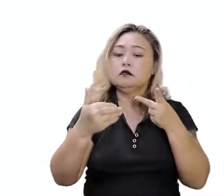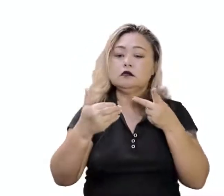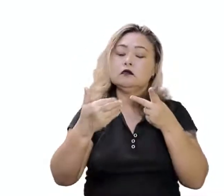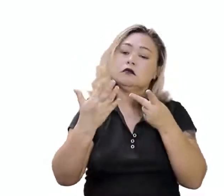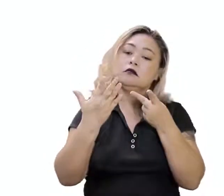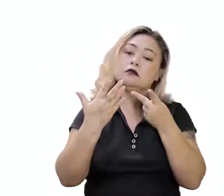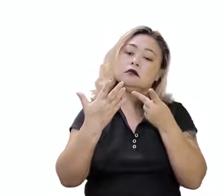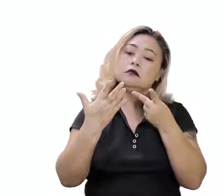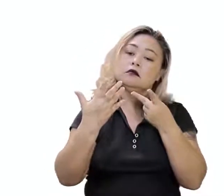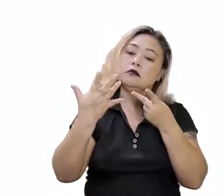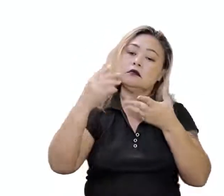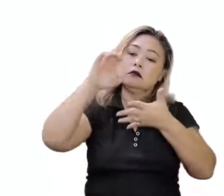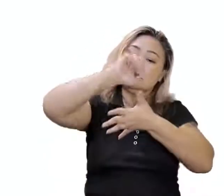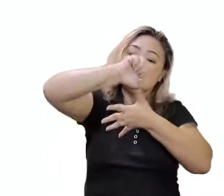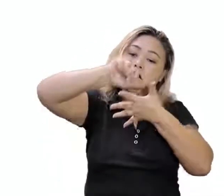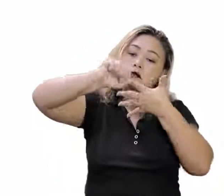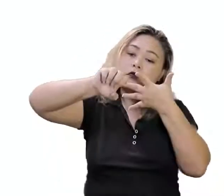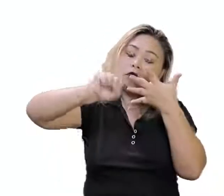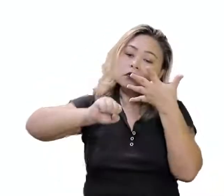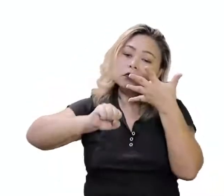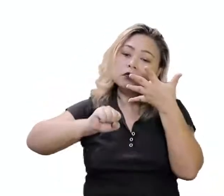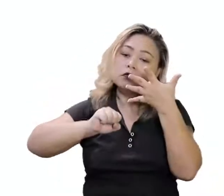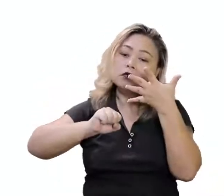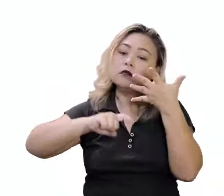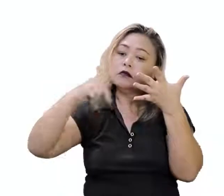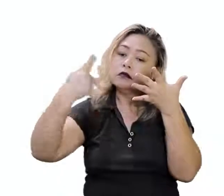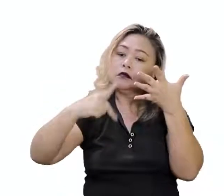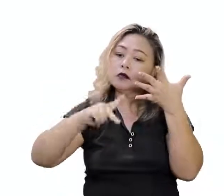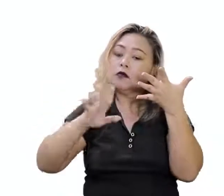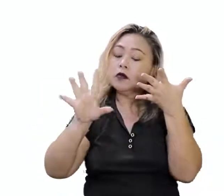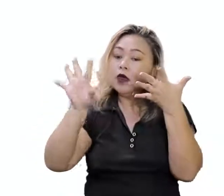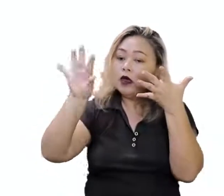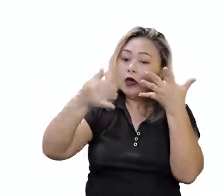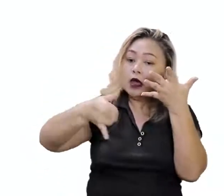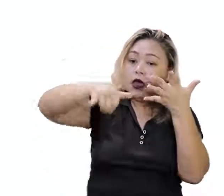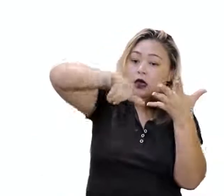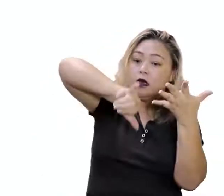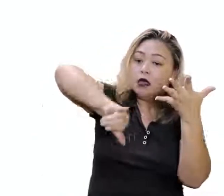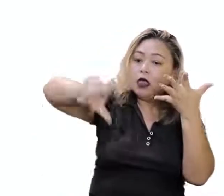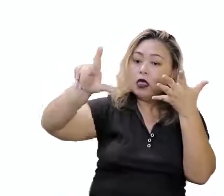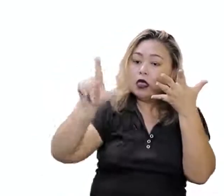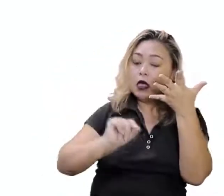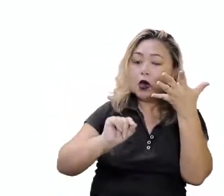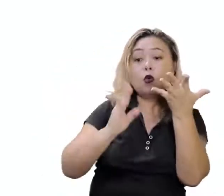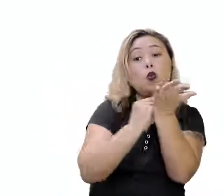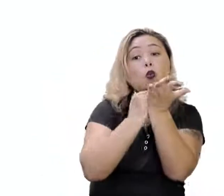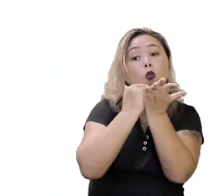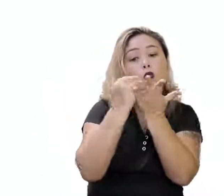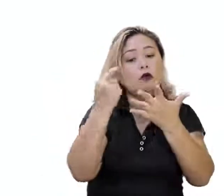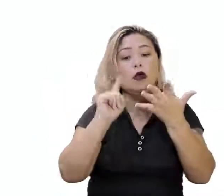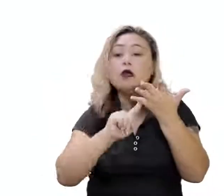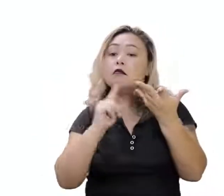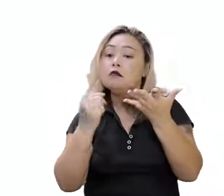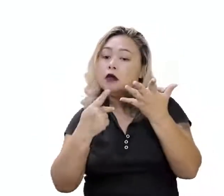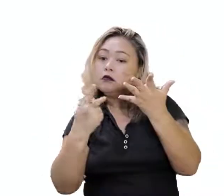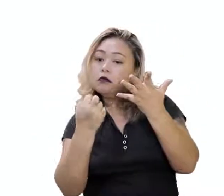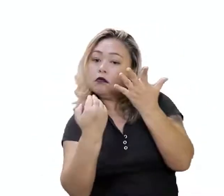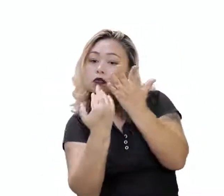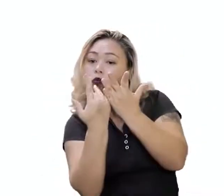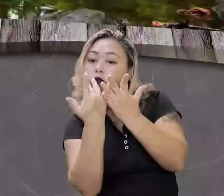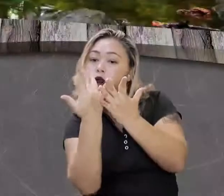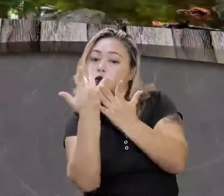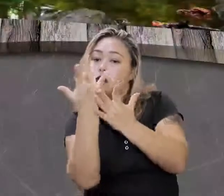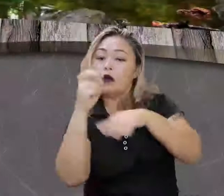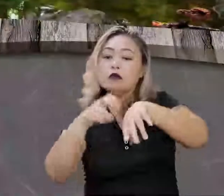cadeia alimentar com um organismo quimiosintetizante. Você vai ter que começar com os produtores, tá bom?